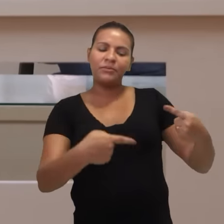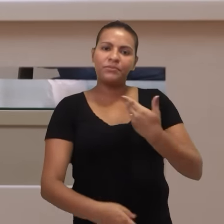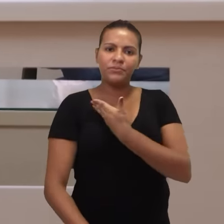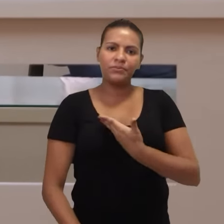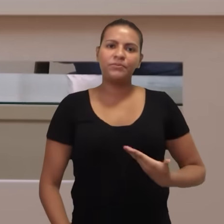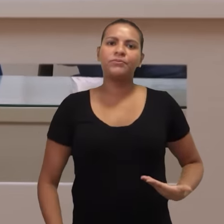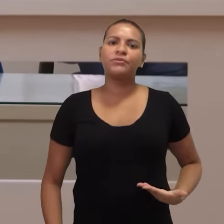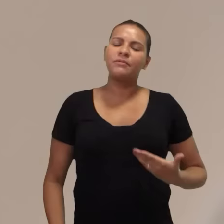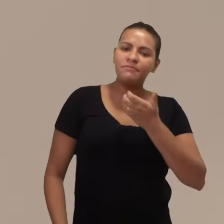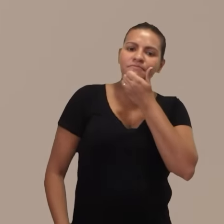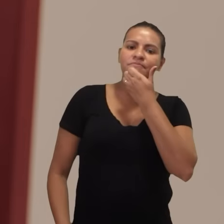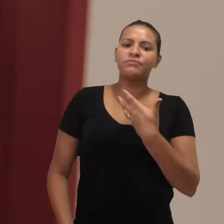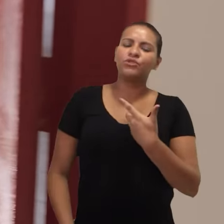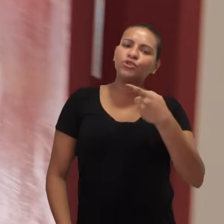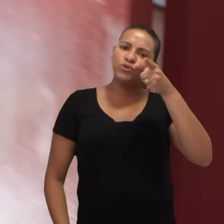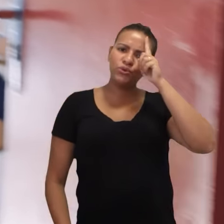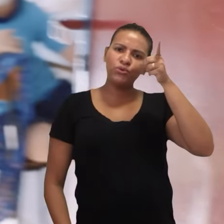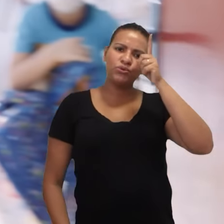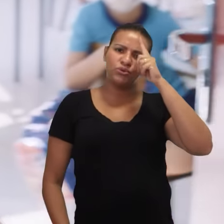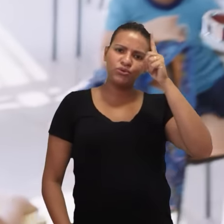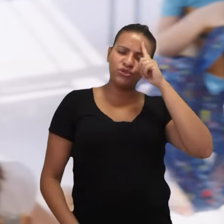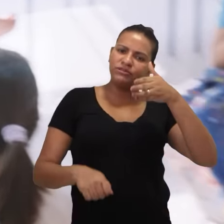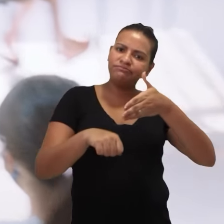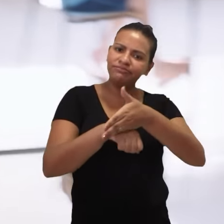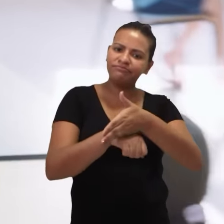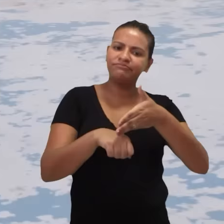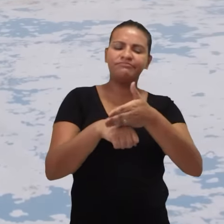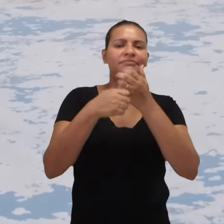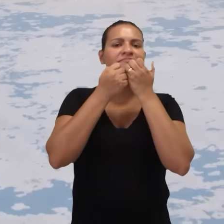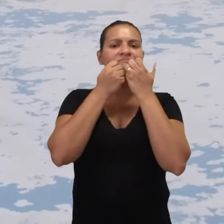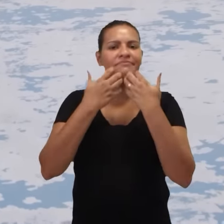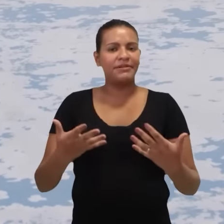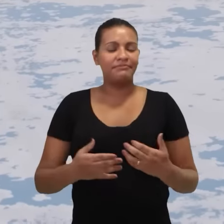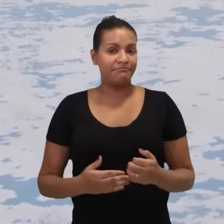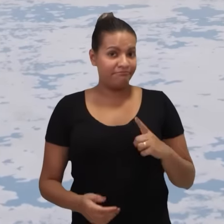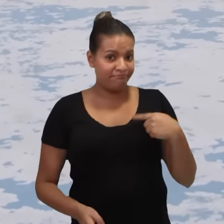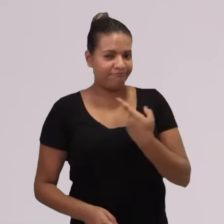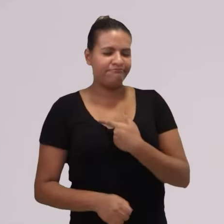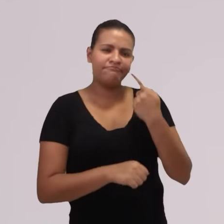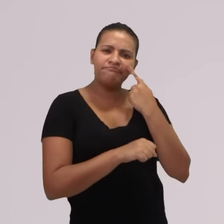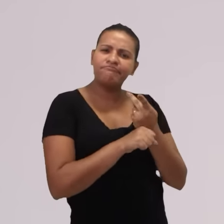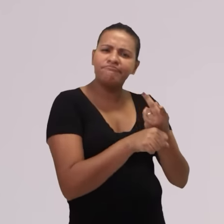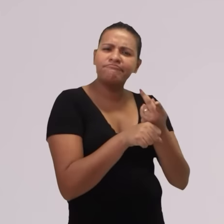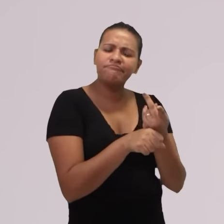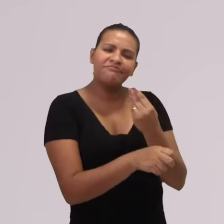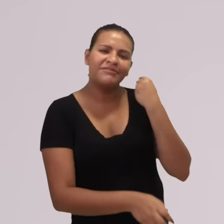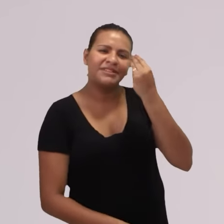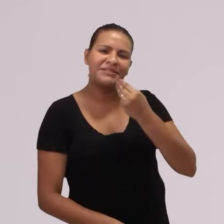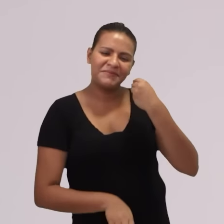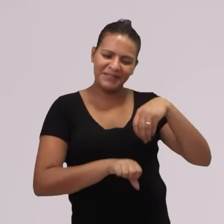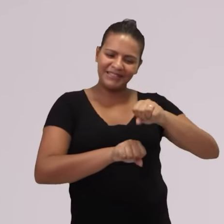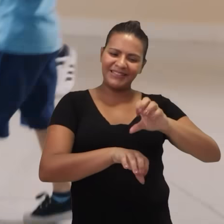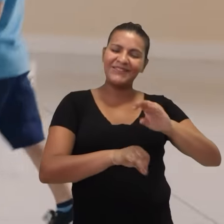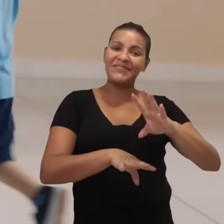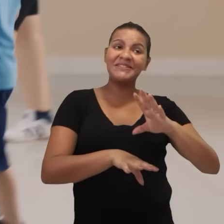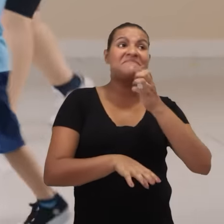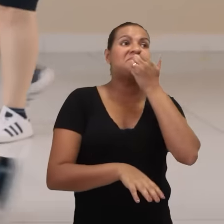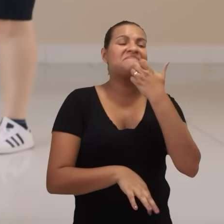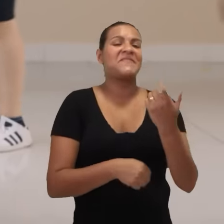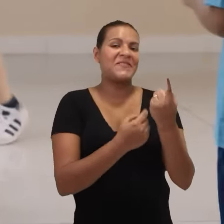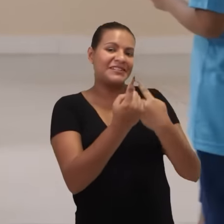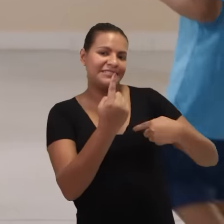políticas públicas, bem implementadas todos os dias. A gente foi atrás das experiências educacionais de sucesso, mas